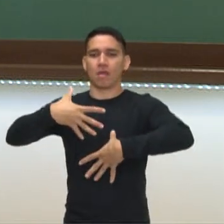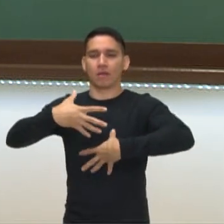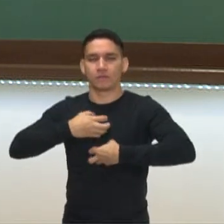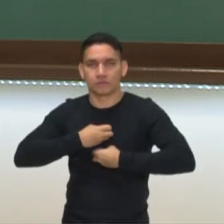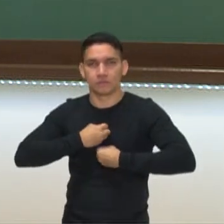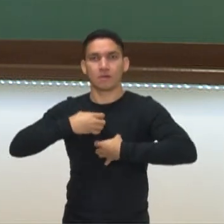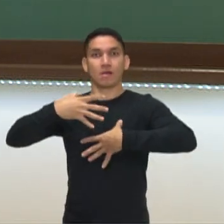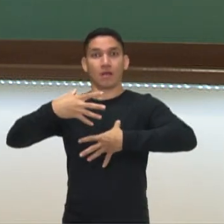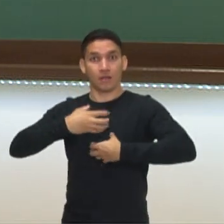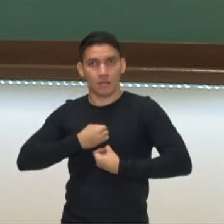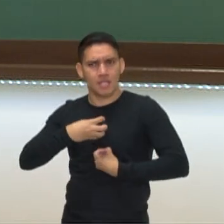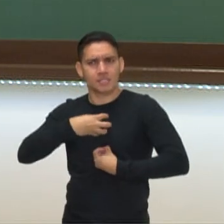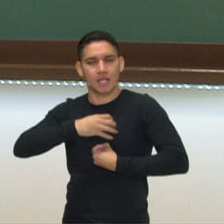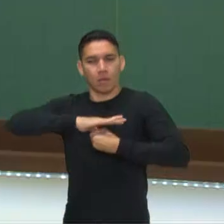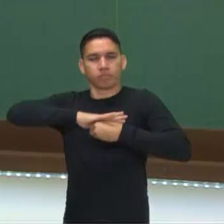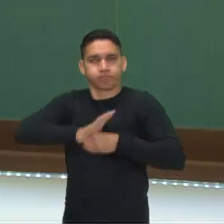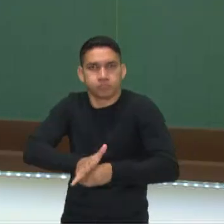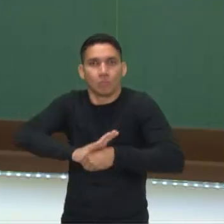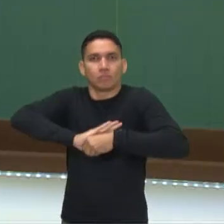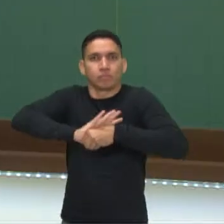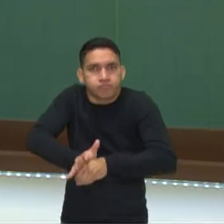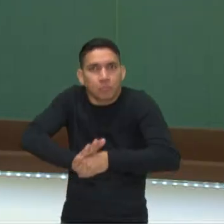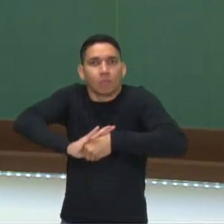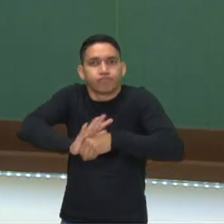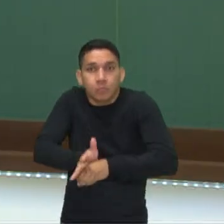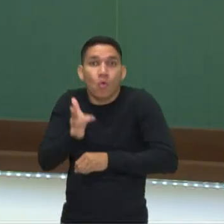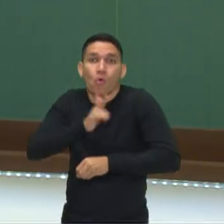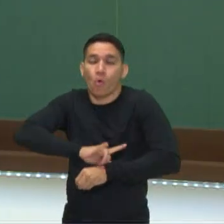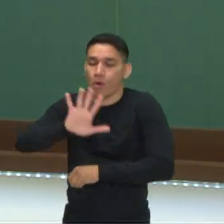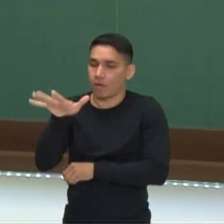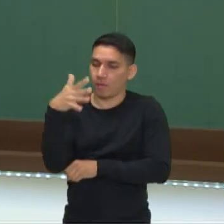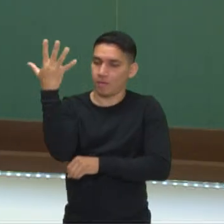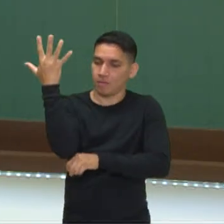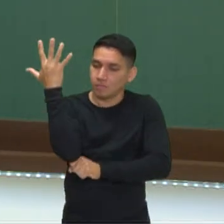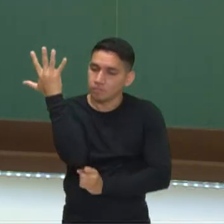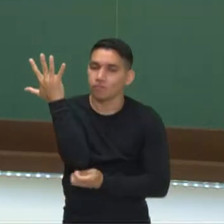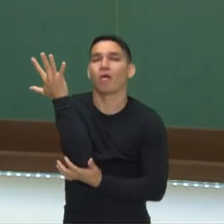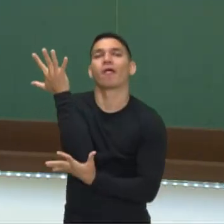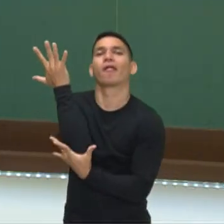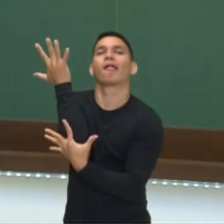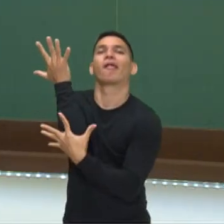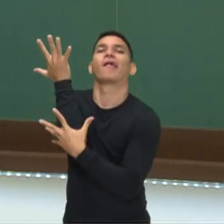então, essa pressão negativa e consegue chegar por todo o organismo.